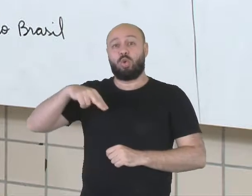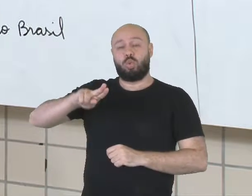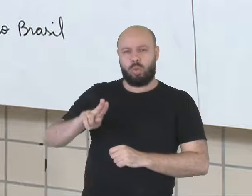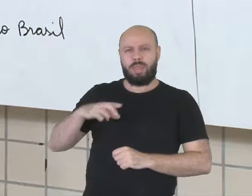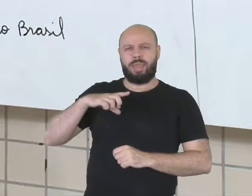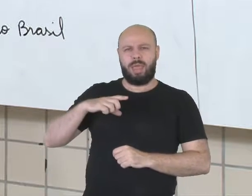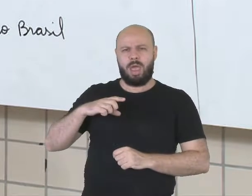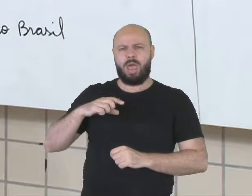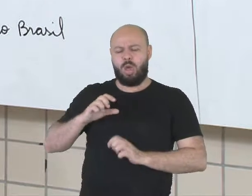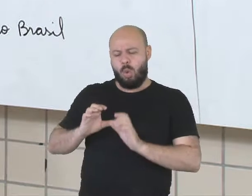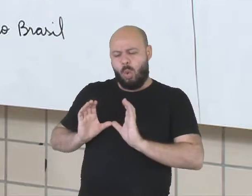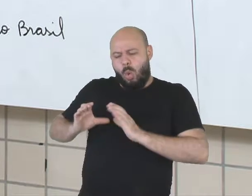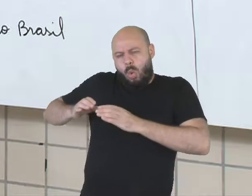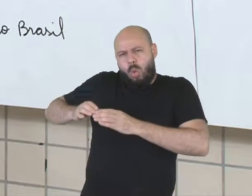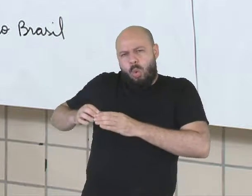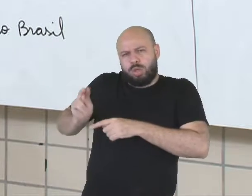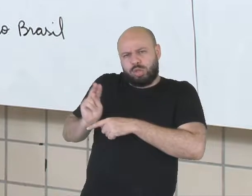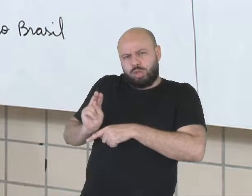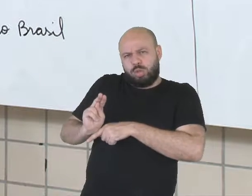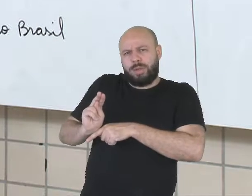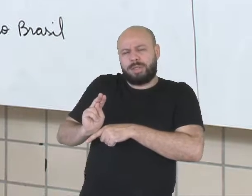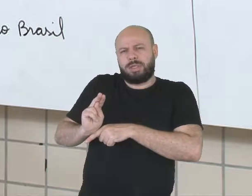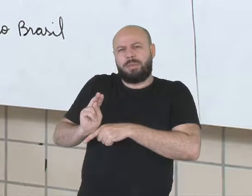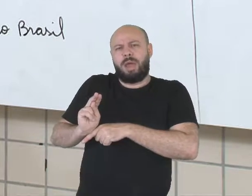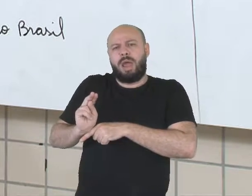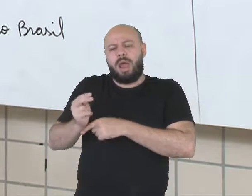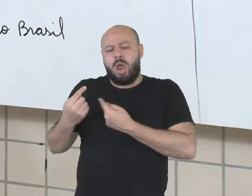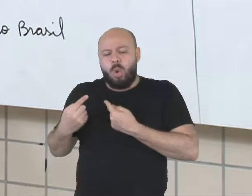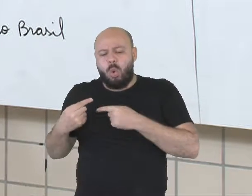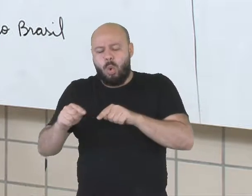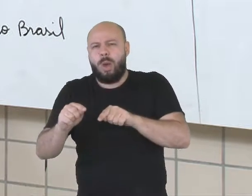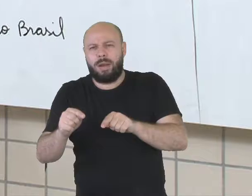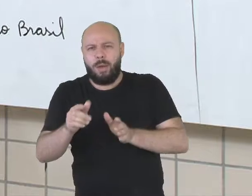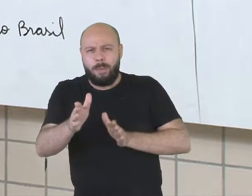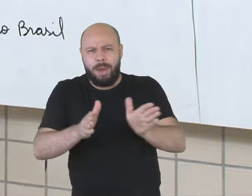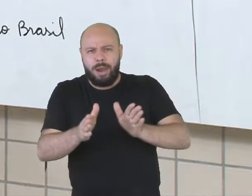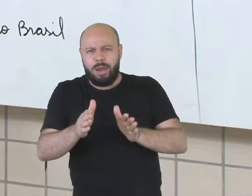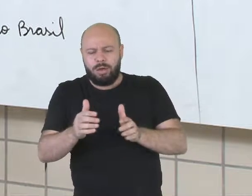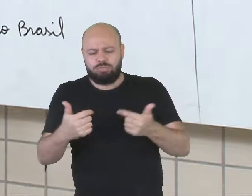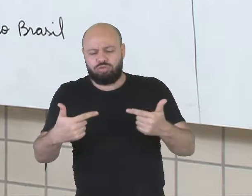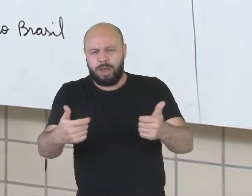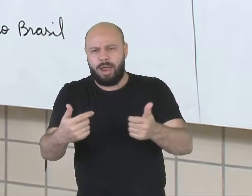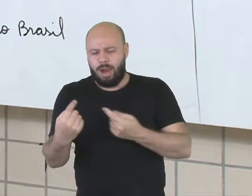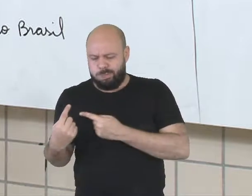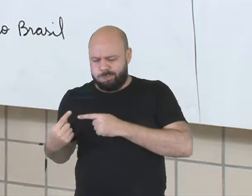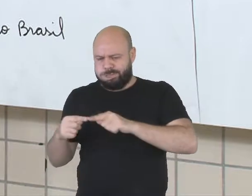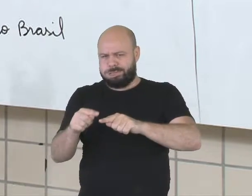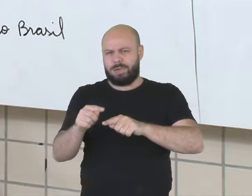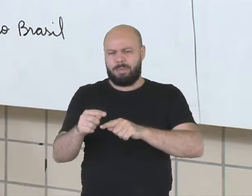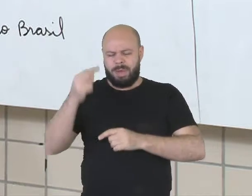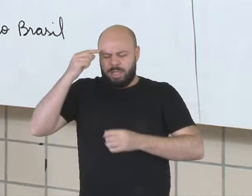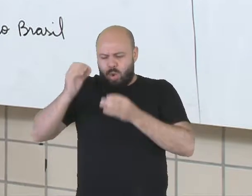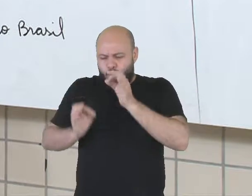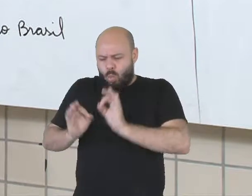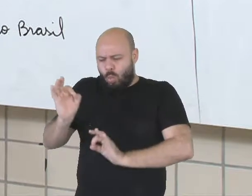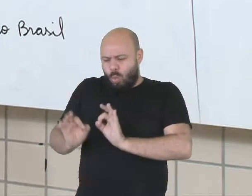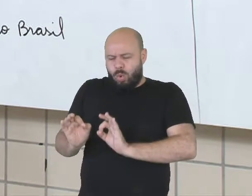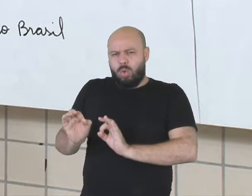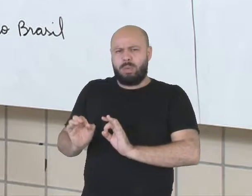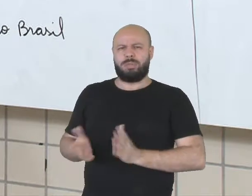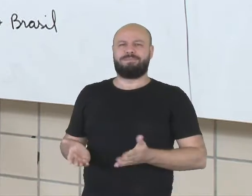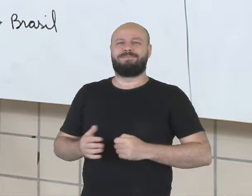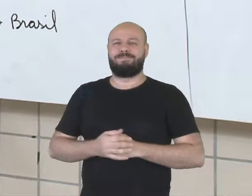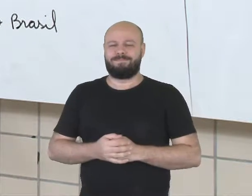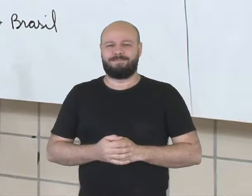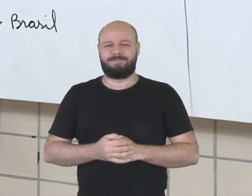Conselho de Segurança, que é exatamente para enfrentar, né, os períodos de guerra, para lidar com os